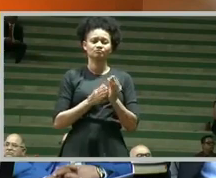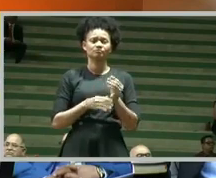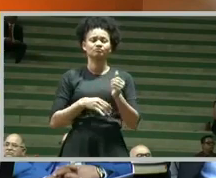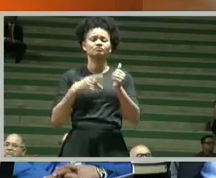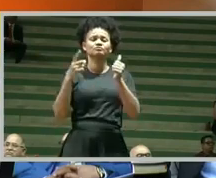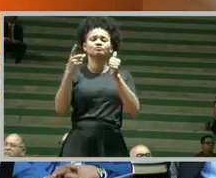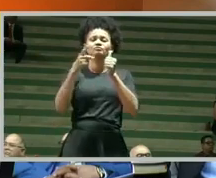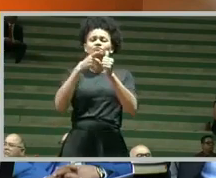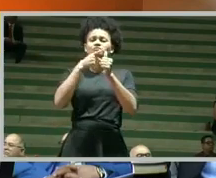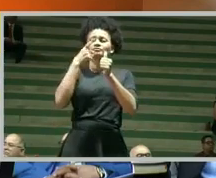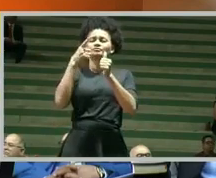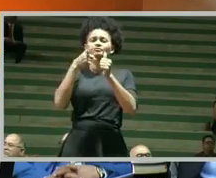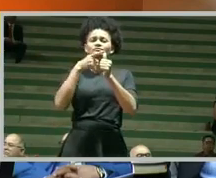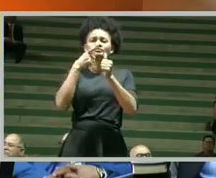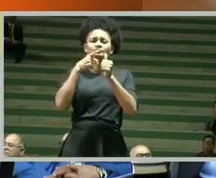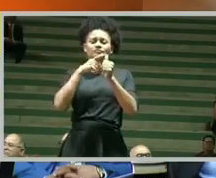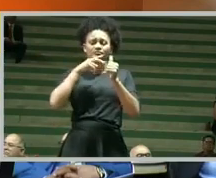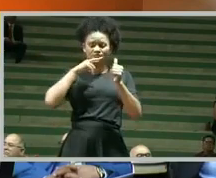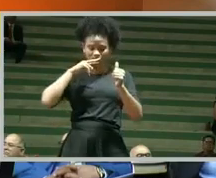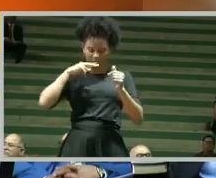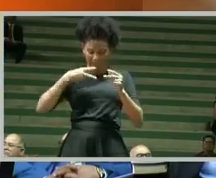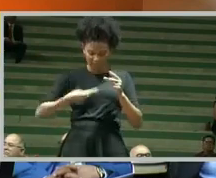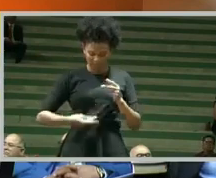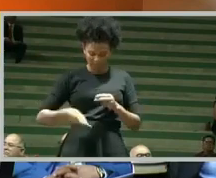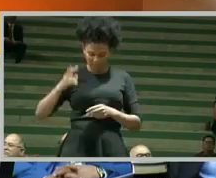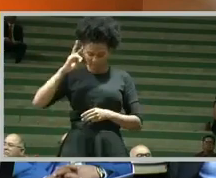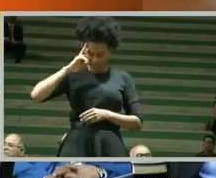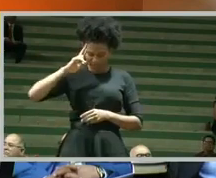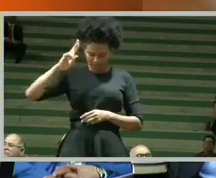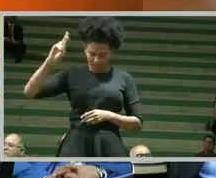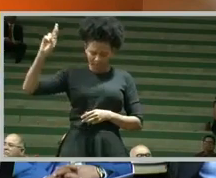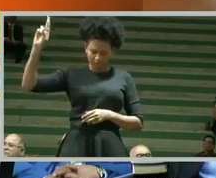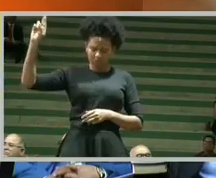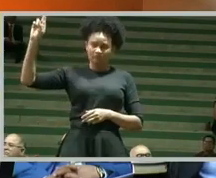Primeiro, eu reconheço que foi o Senhor quem fez.